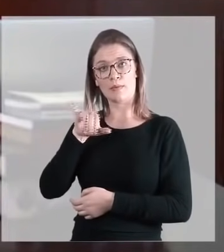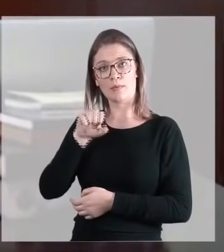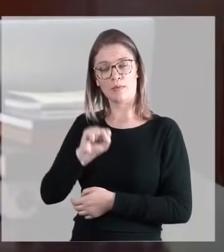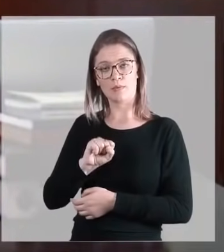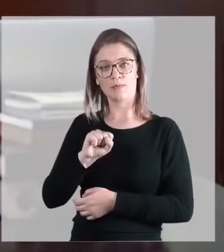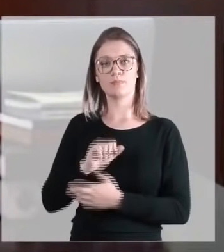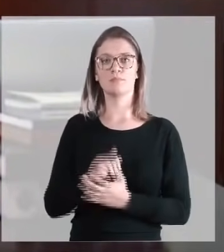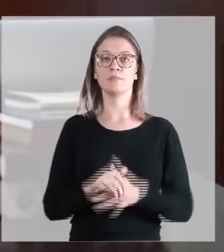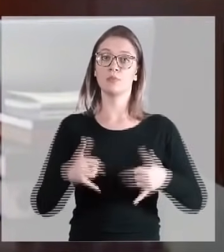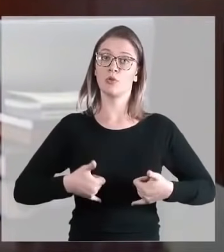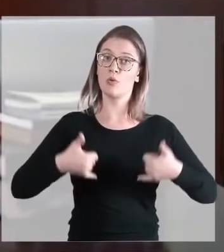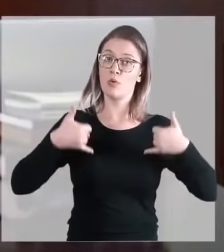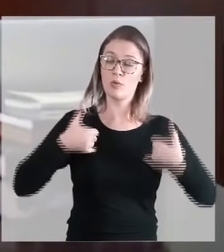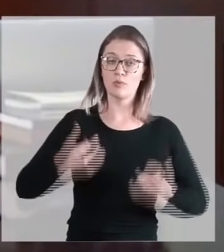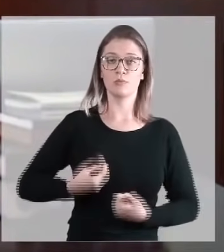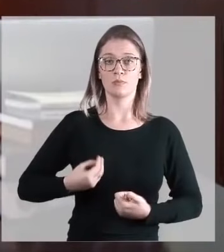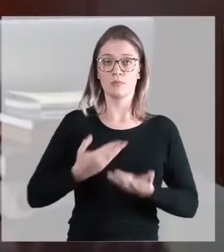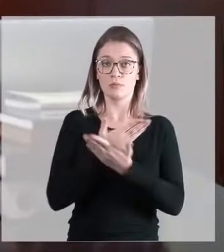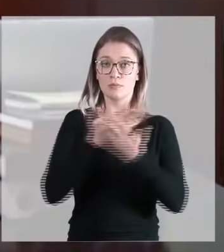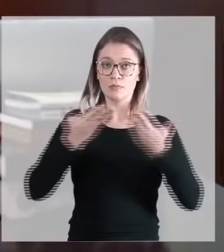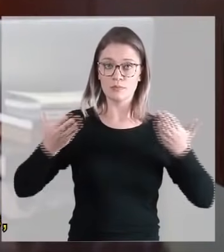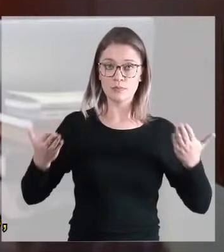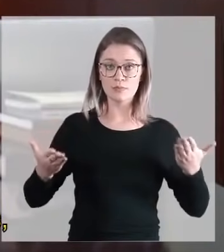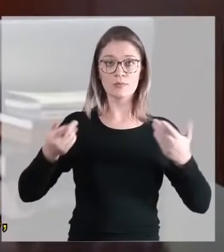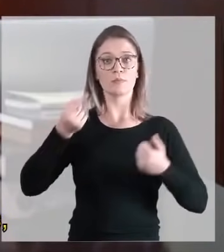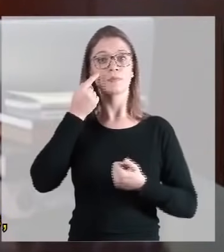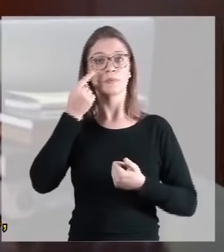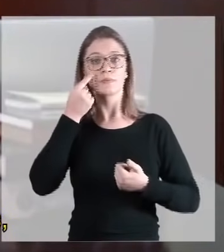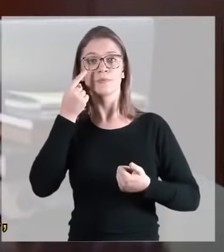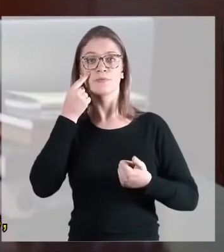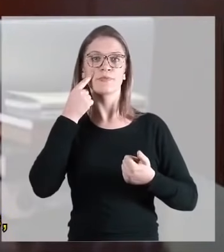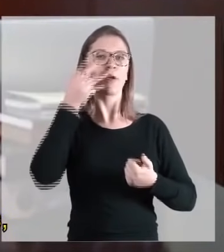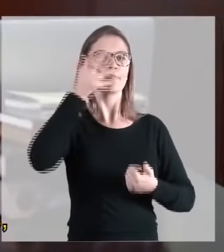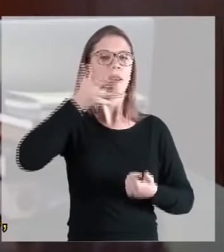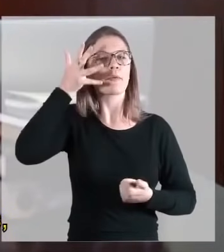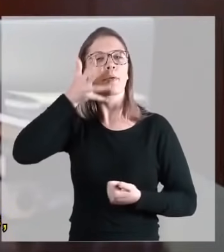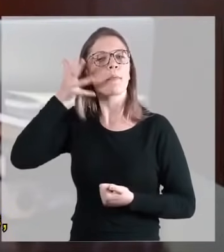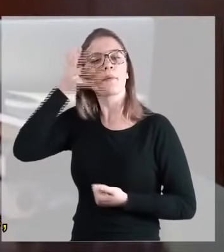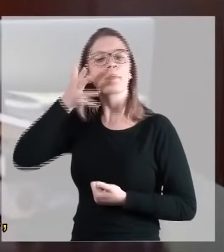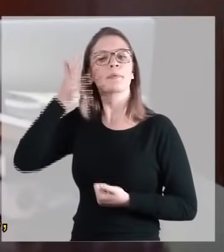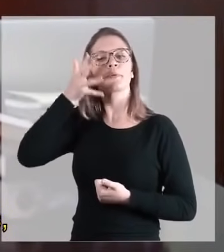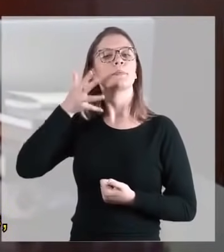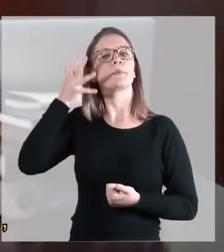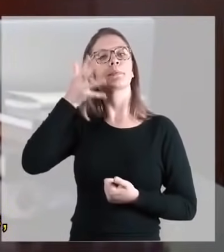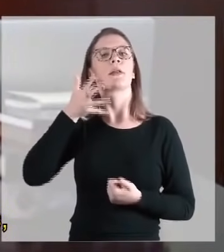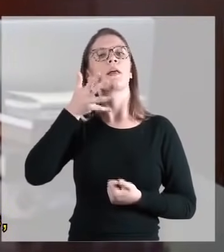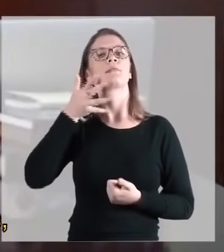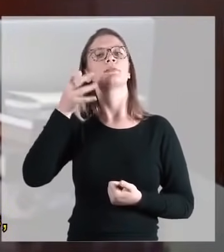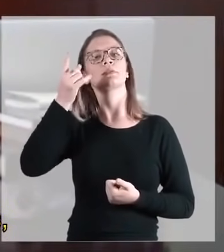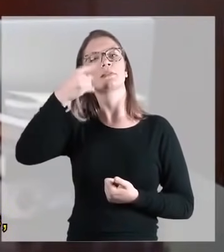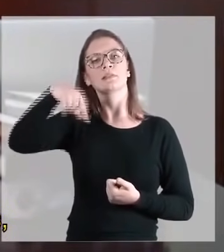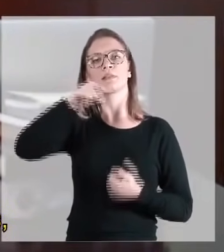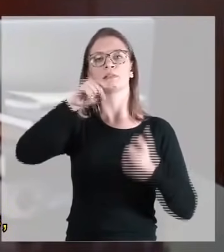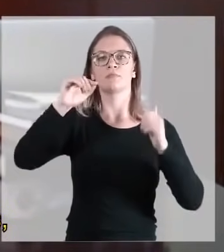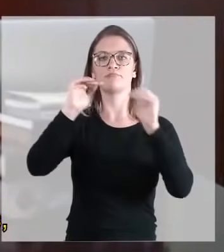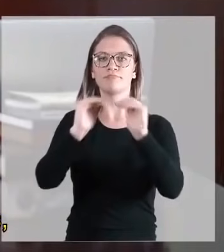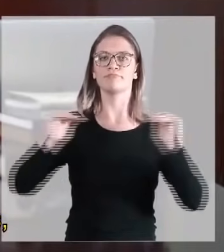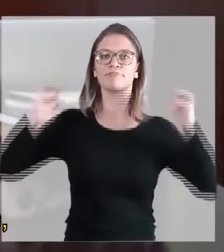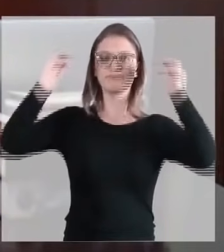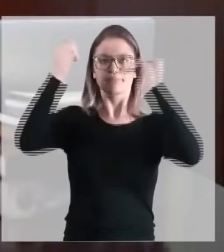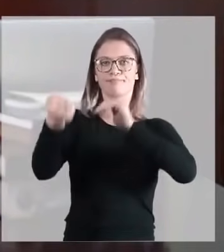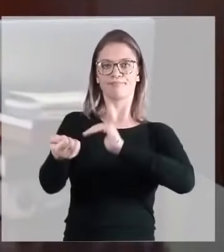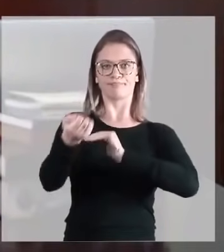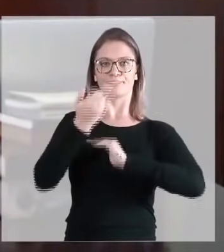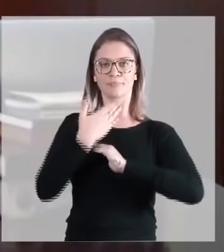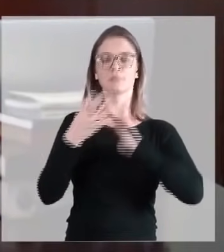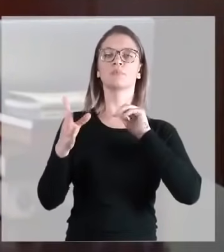e mais uma vez uma grande honra estar aqui para ouvir todos os outros palestrantes que estão infinitamente